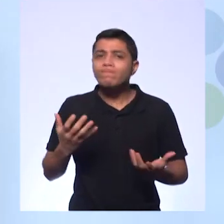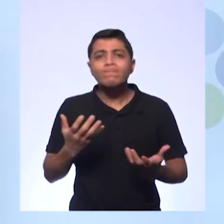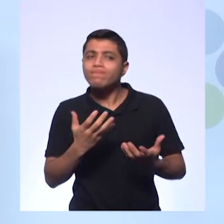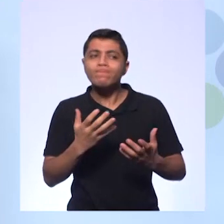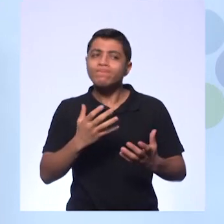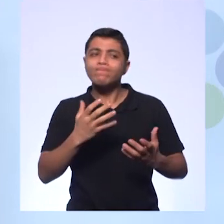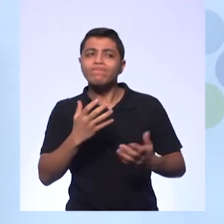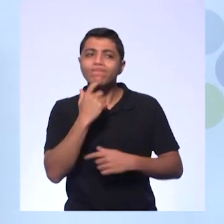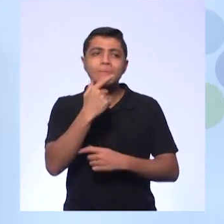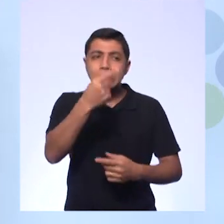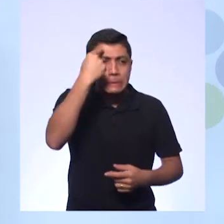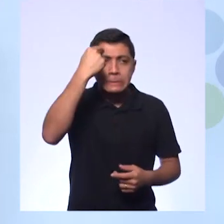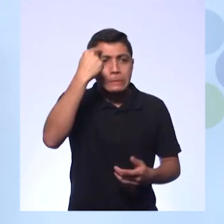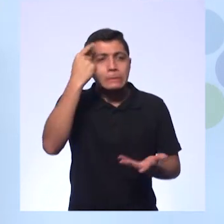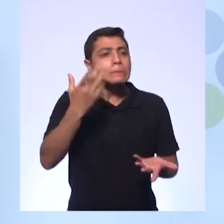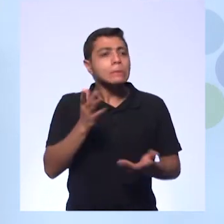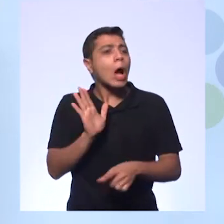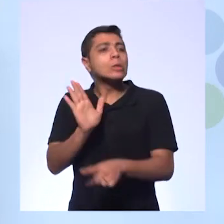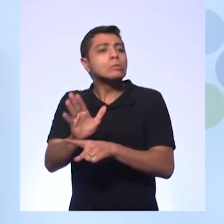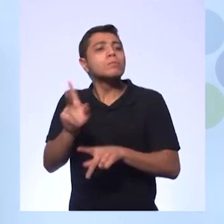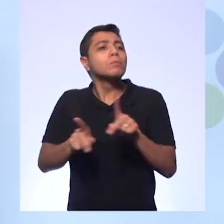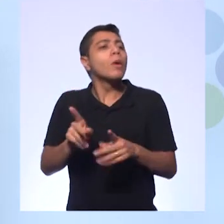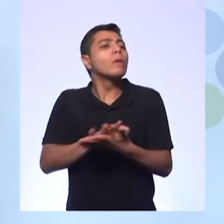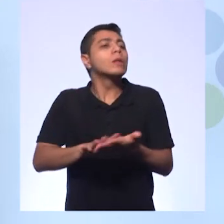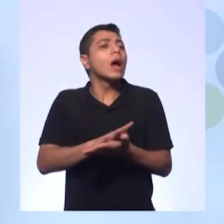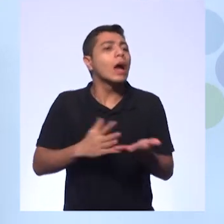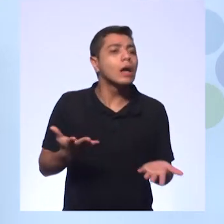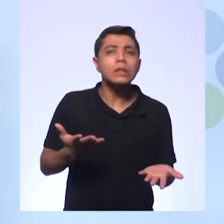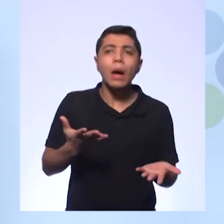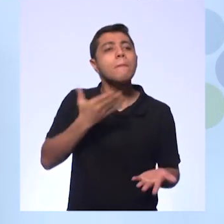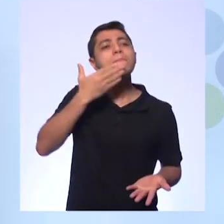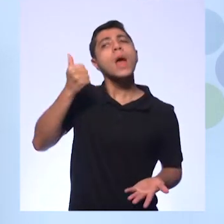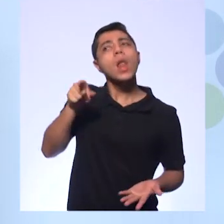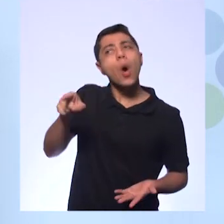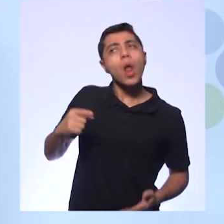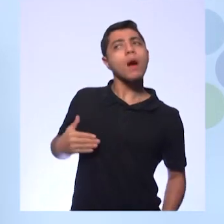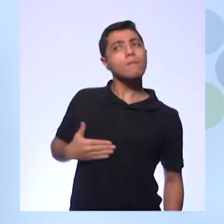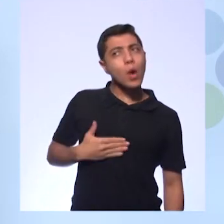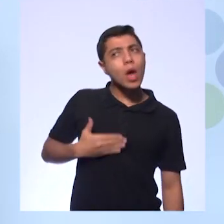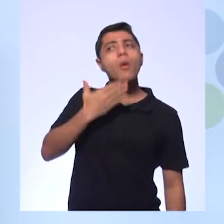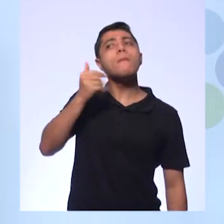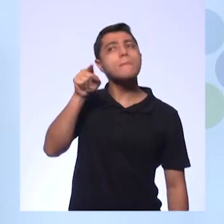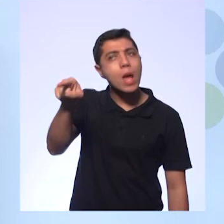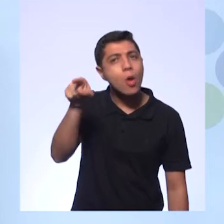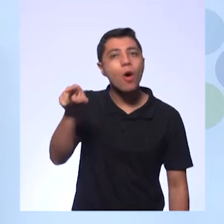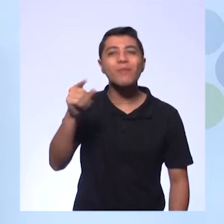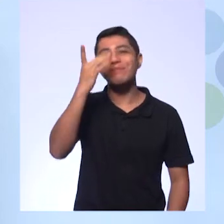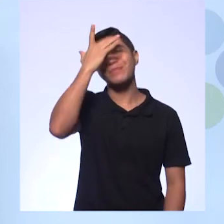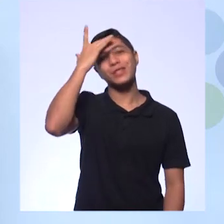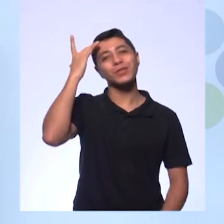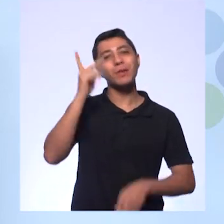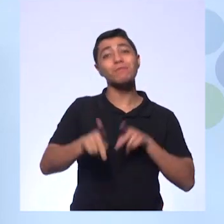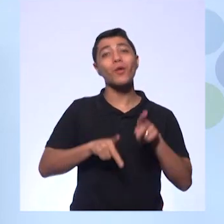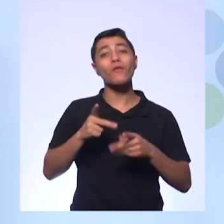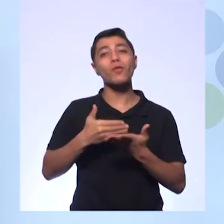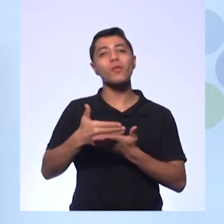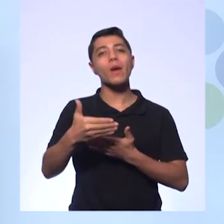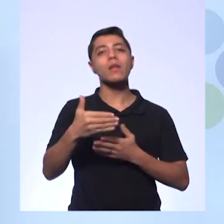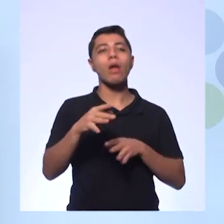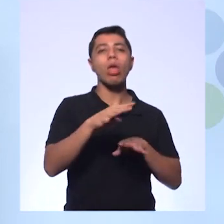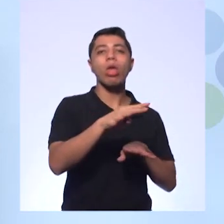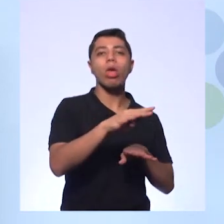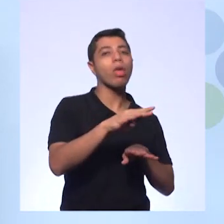monarquistas. O Napoleão, sim, é que é o cara, né? E se aproveitando dessa queda da popularidade dos